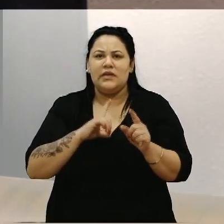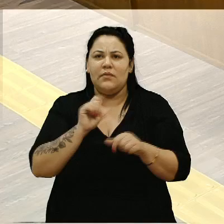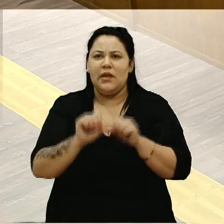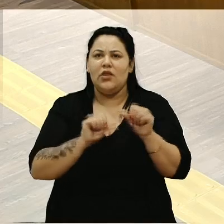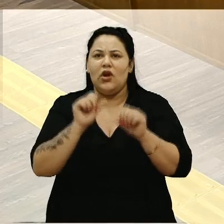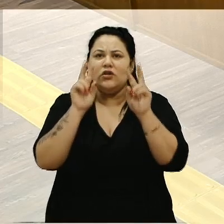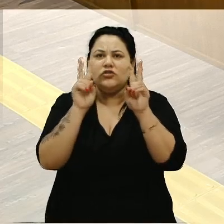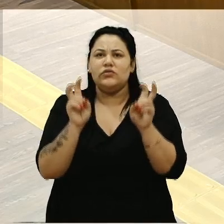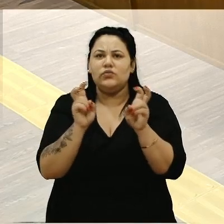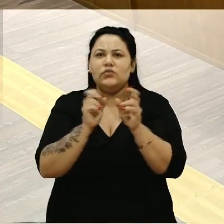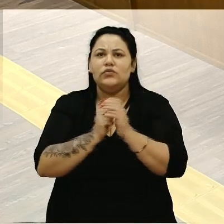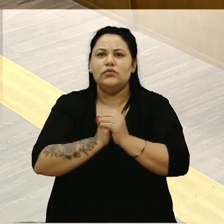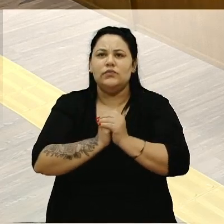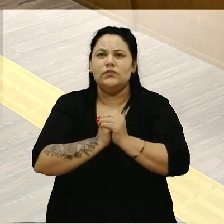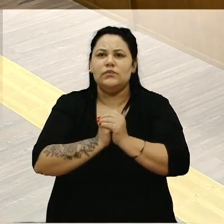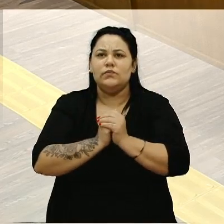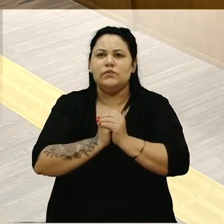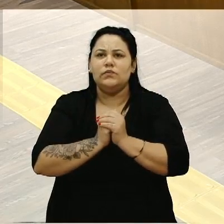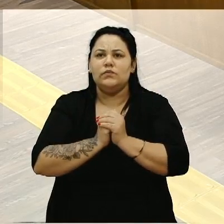pauta.